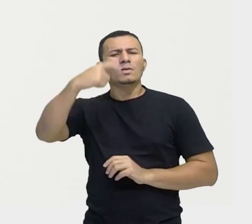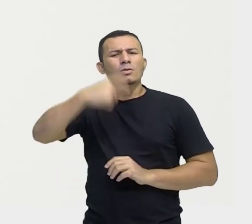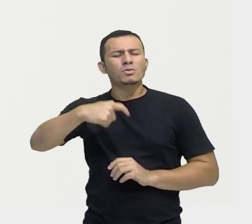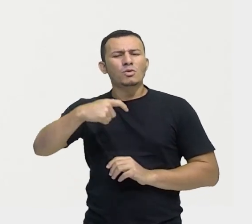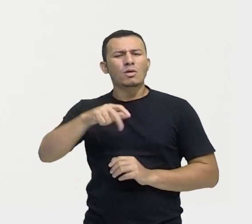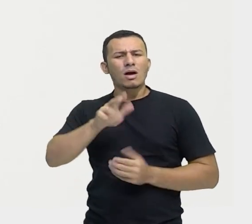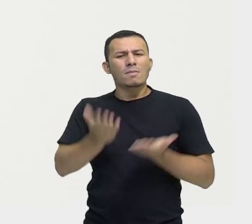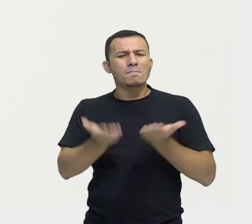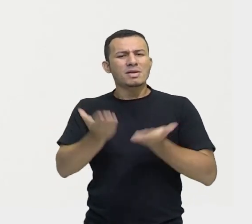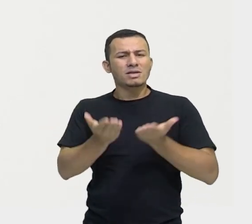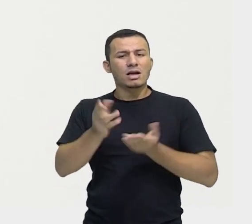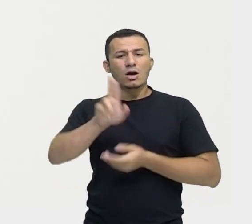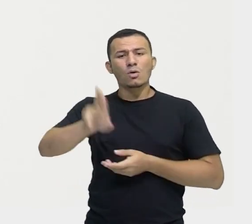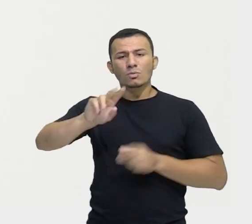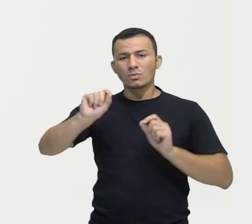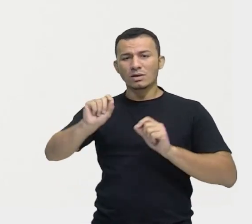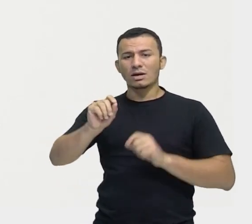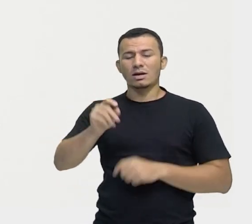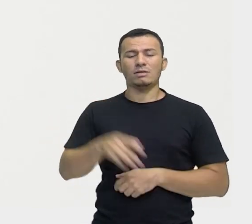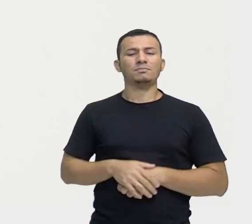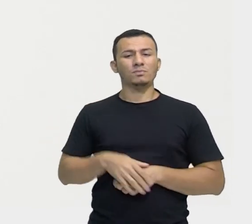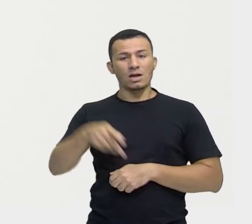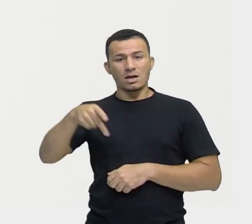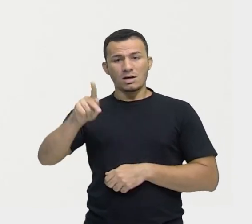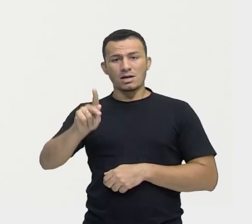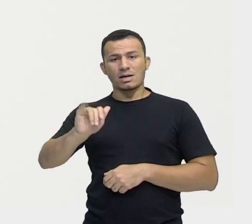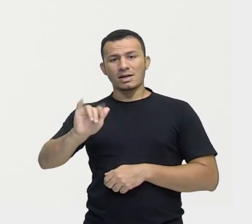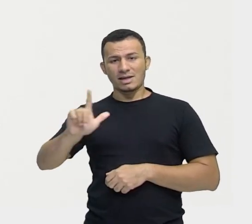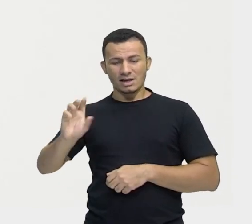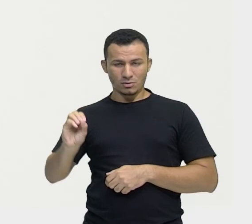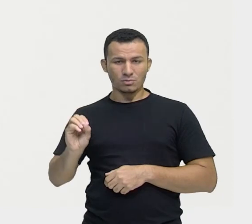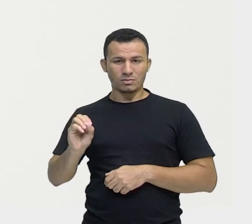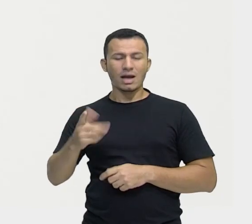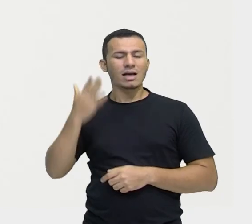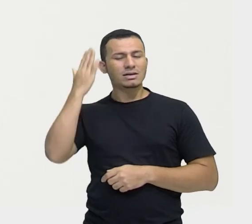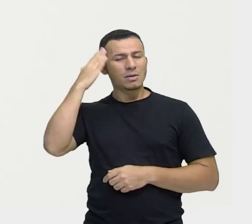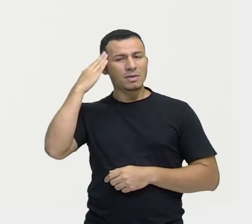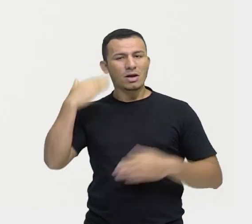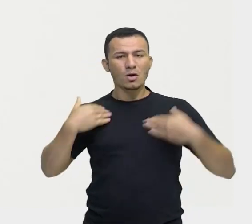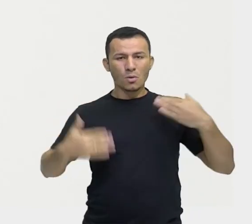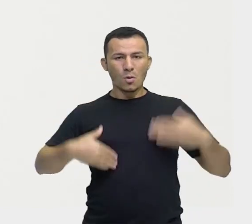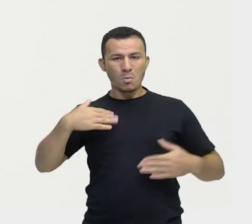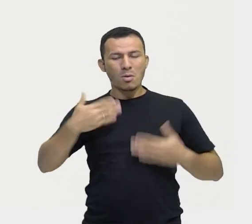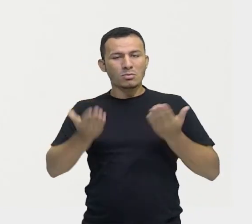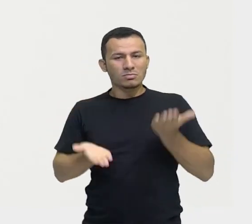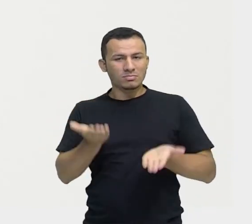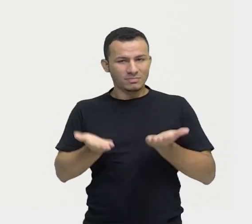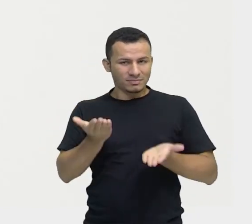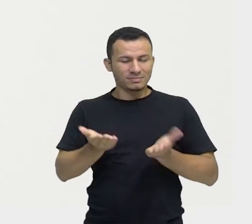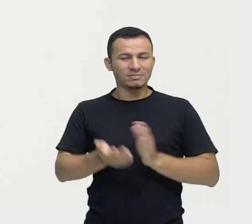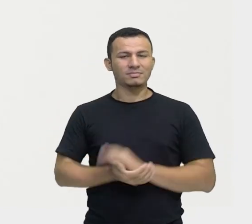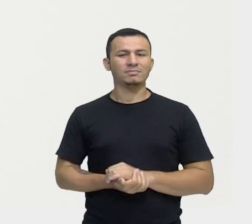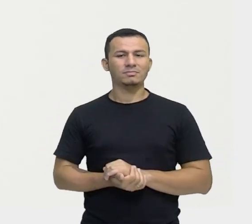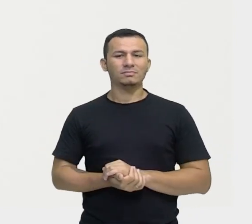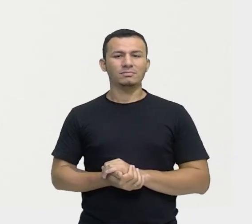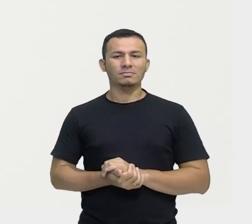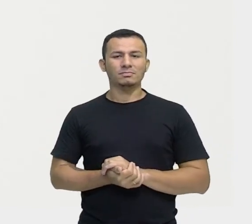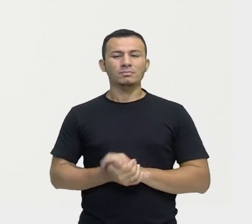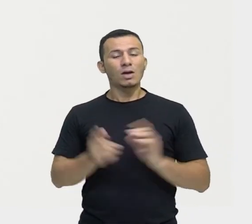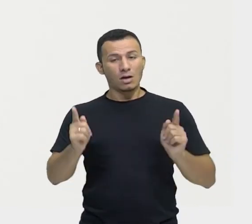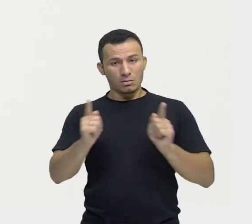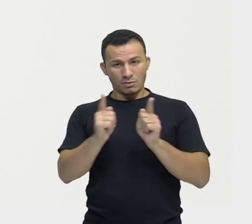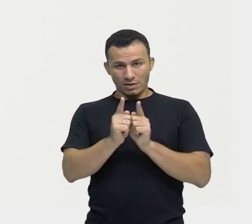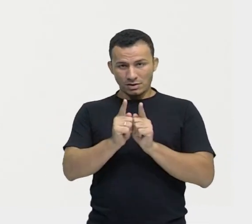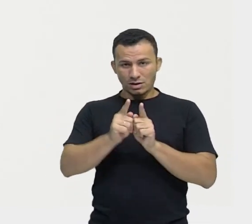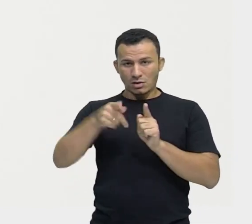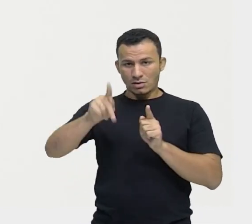quilo para saber a nossa massa corporal. Lembrando que a abreviação é com kg,